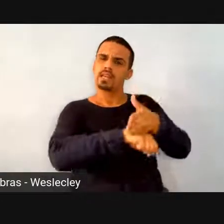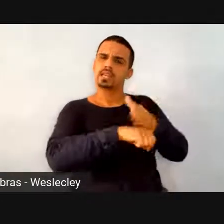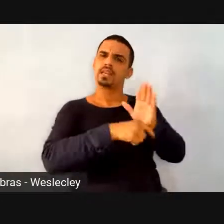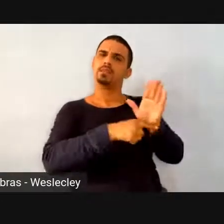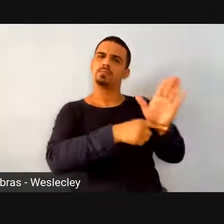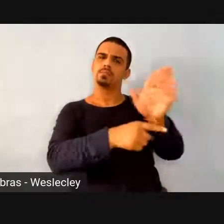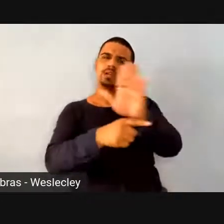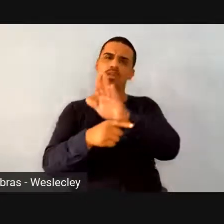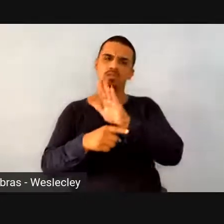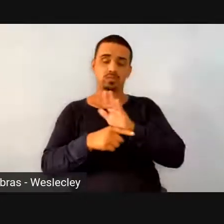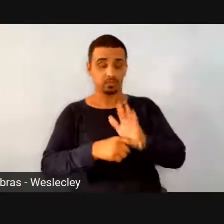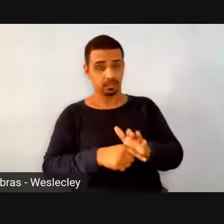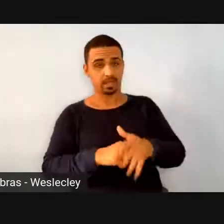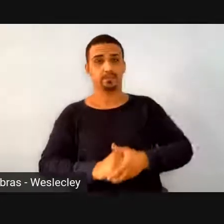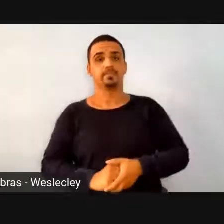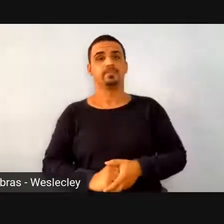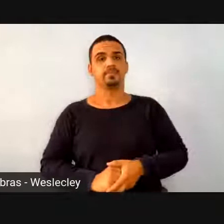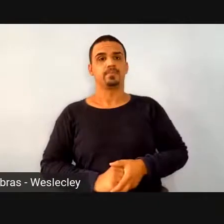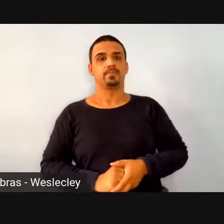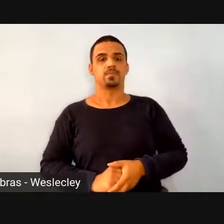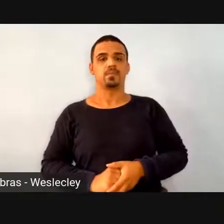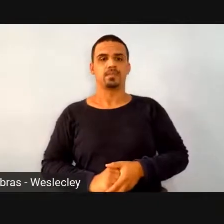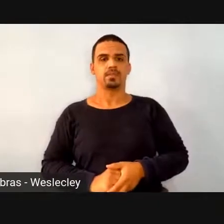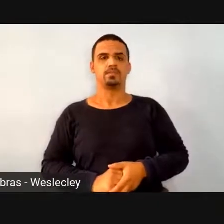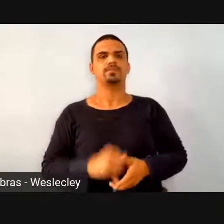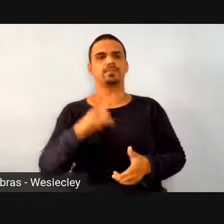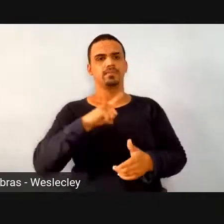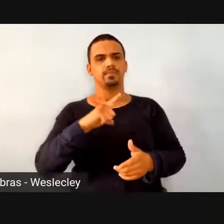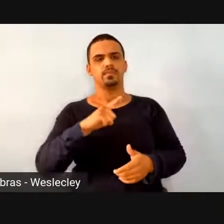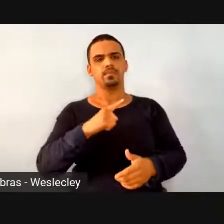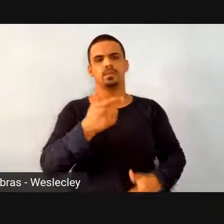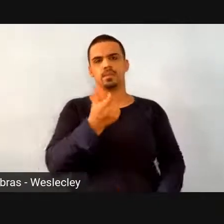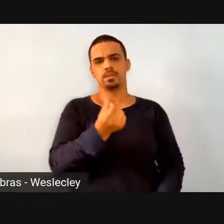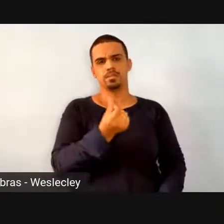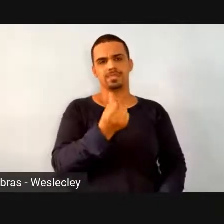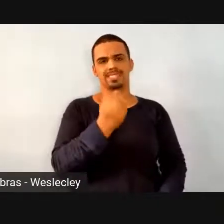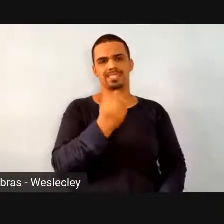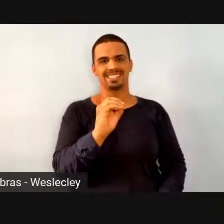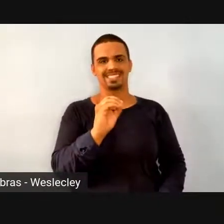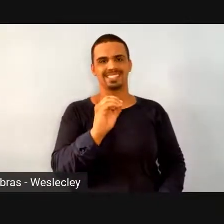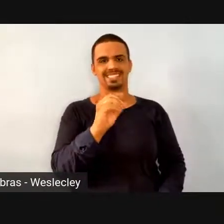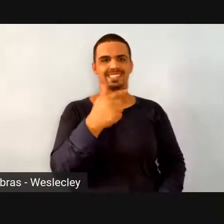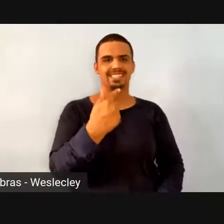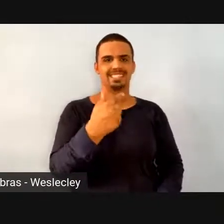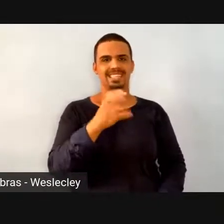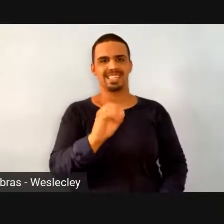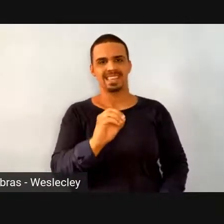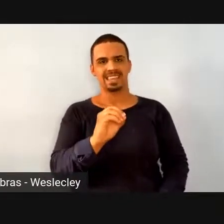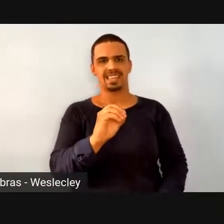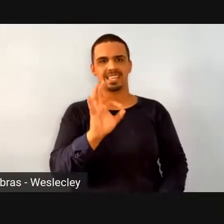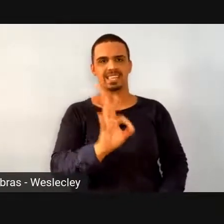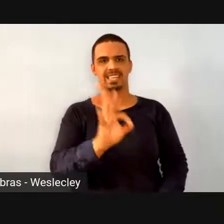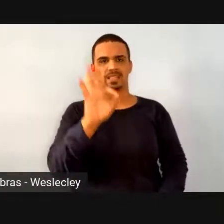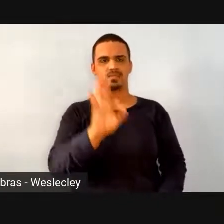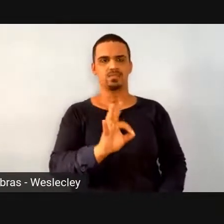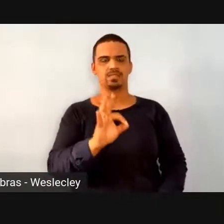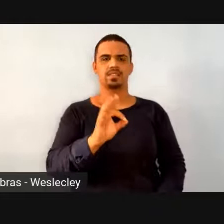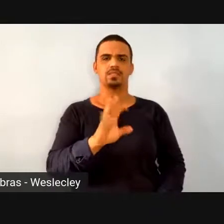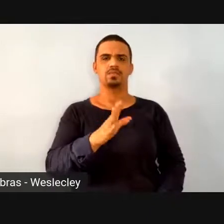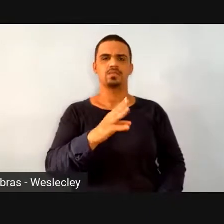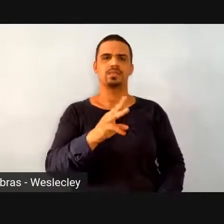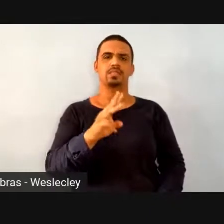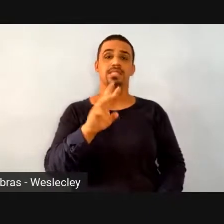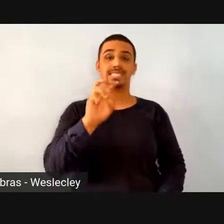tem que, basicamente, 60%, 70% desses R$5 bilhões